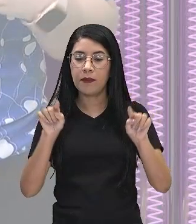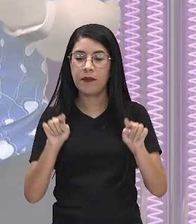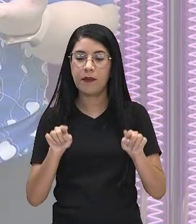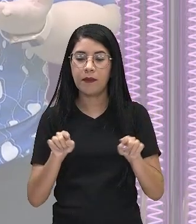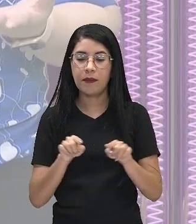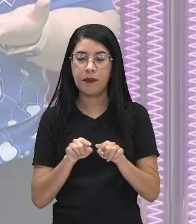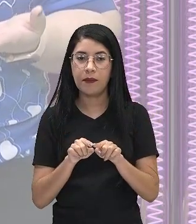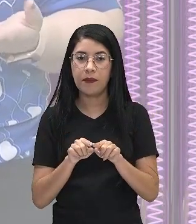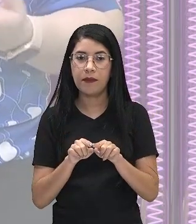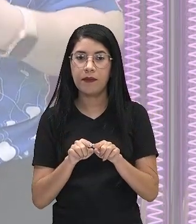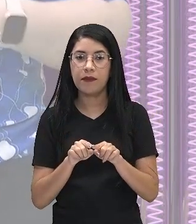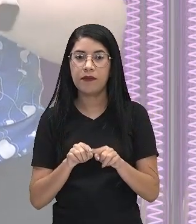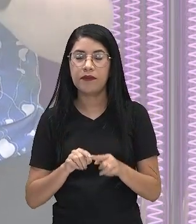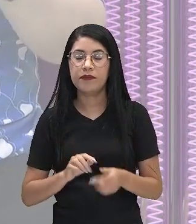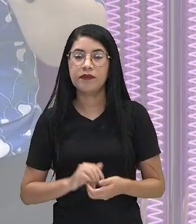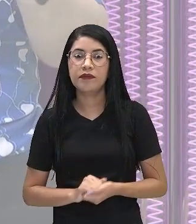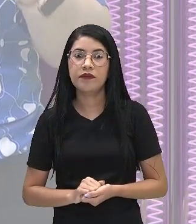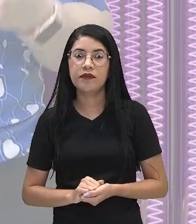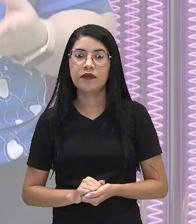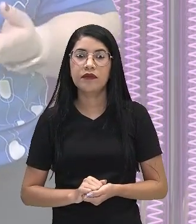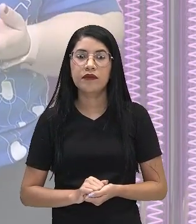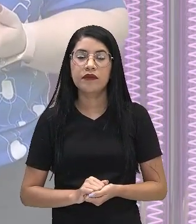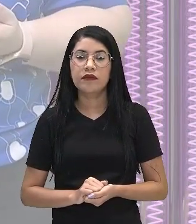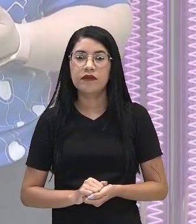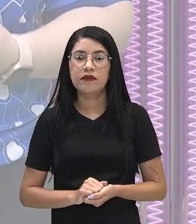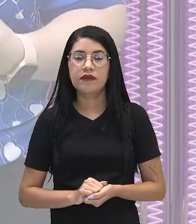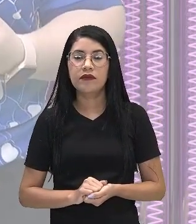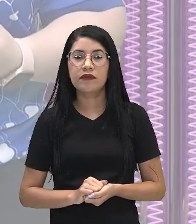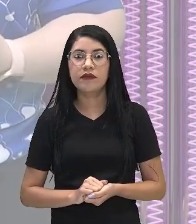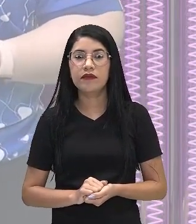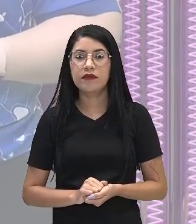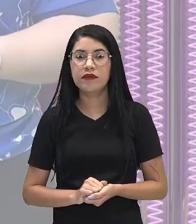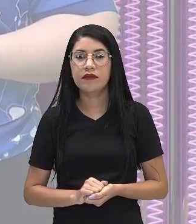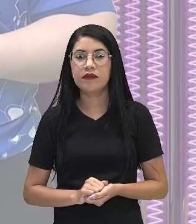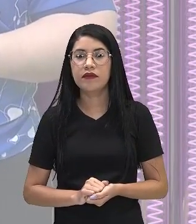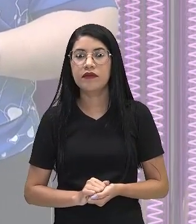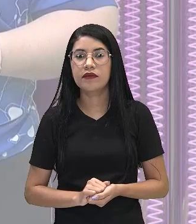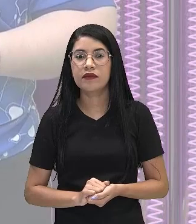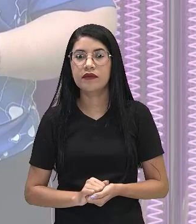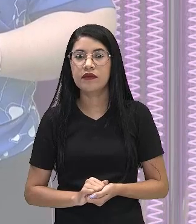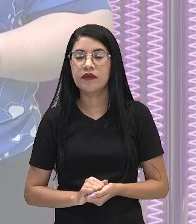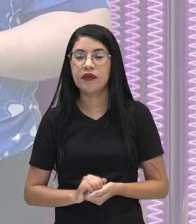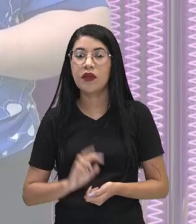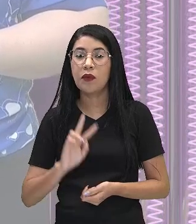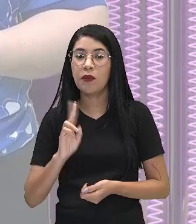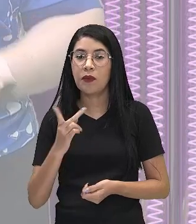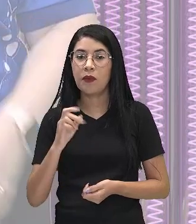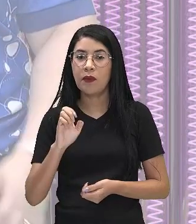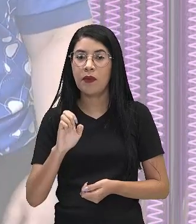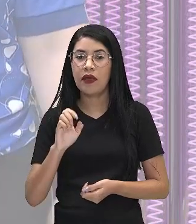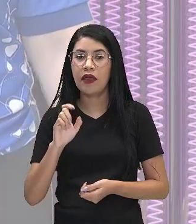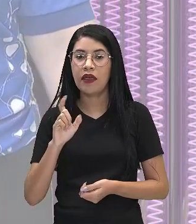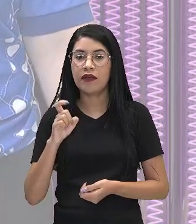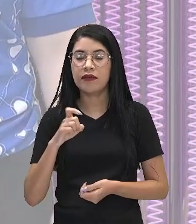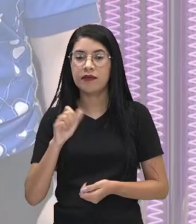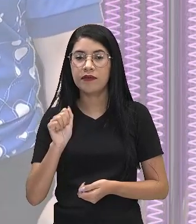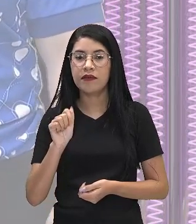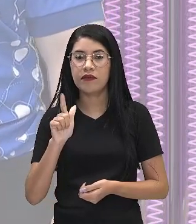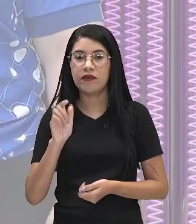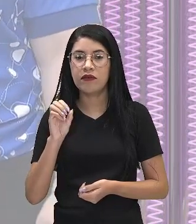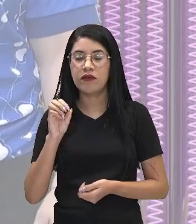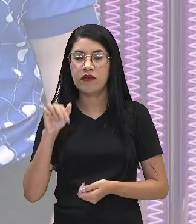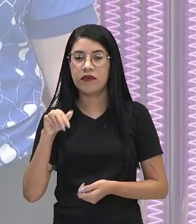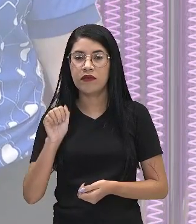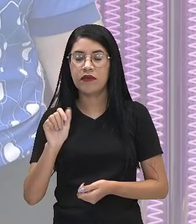tem aí a forma de um pentágono, né? E a mesma ideia aqui para o prisma hexagonal, né? As